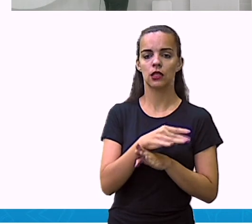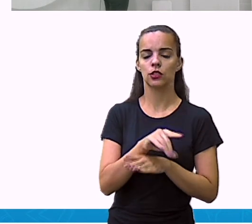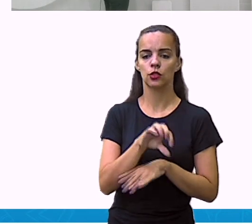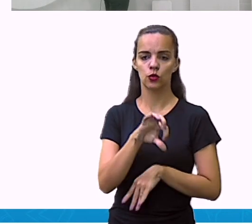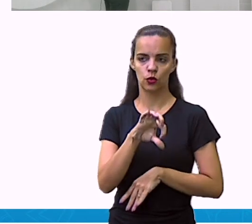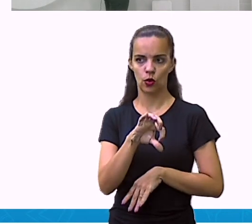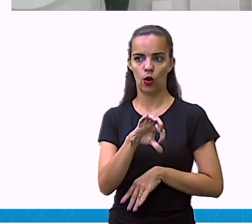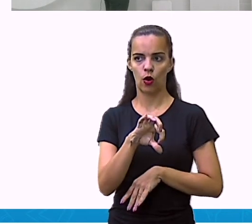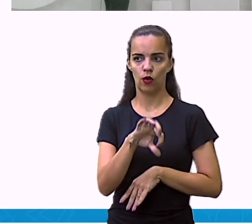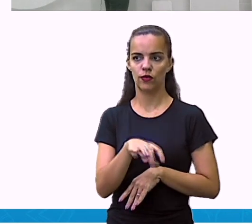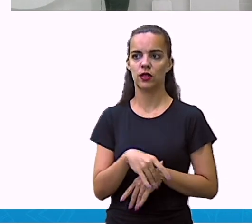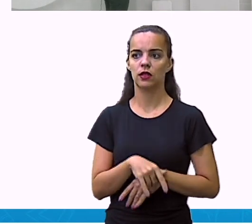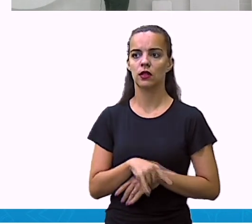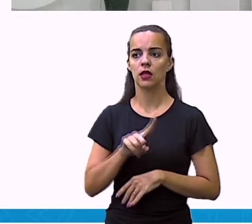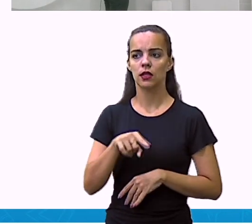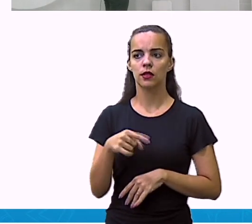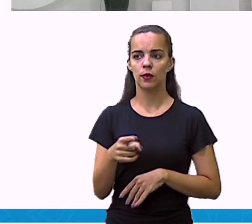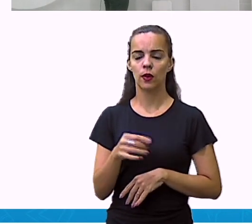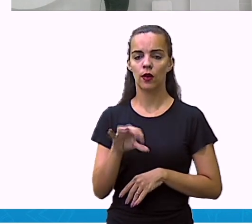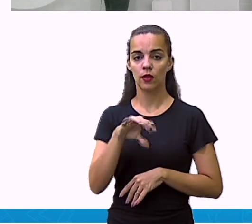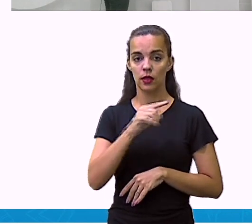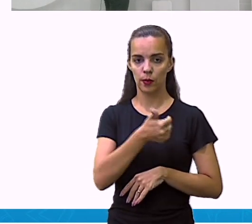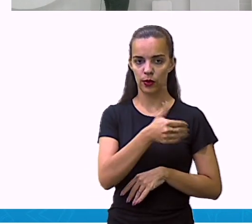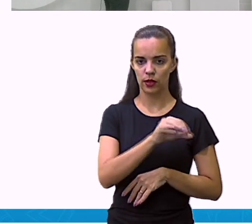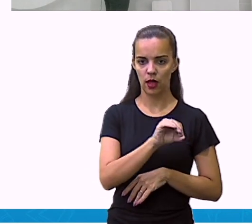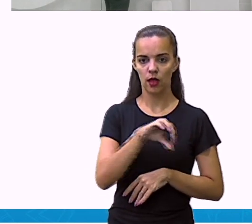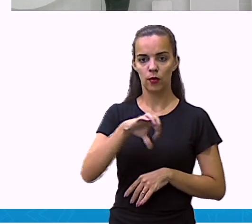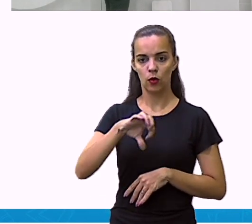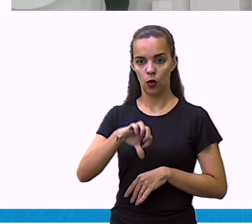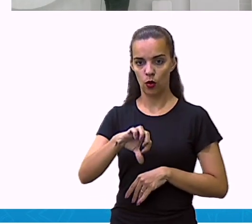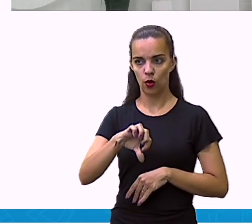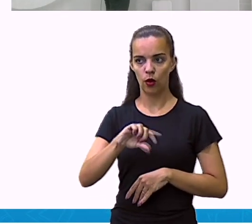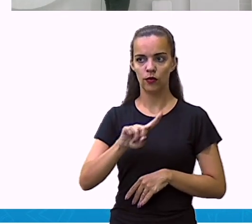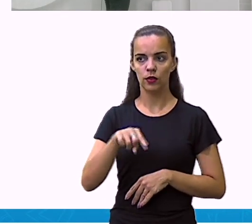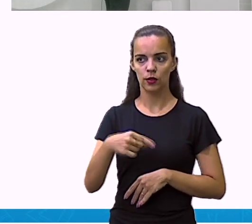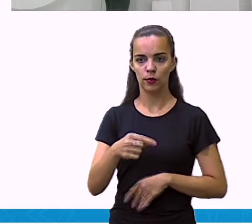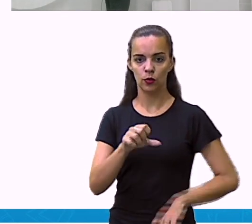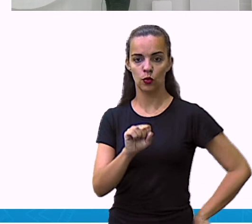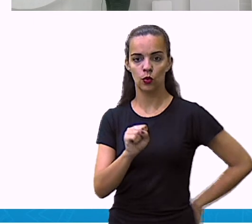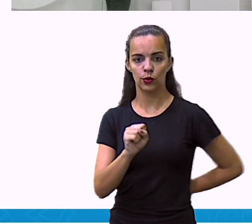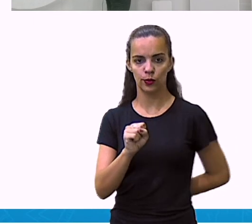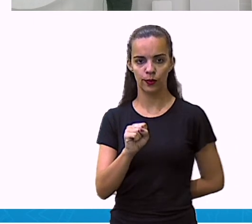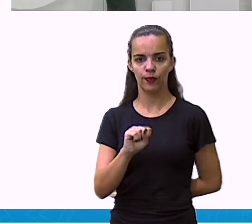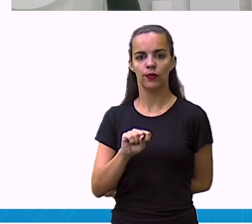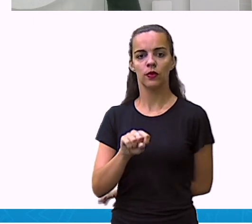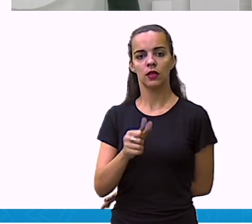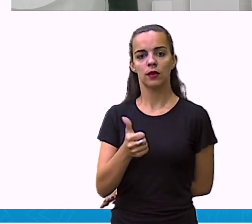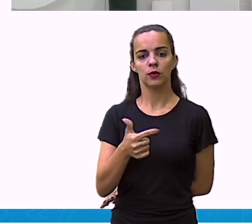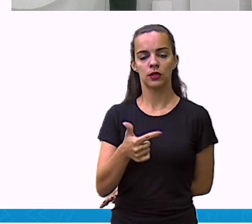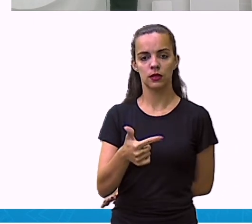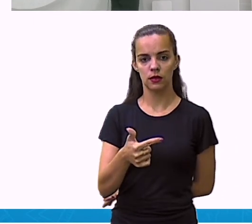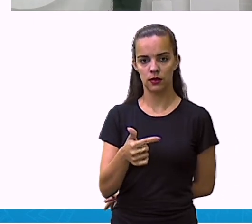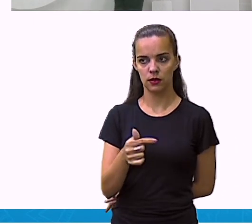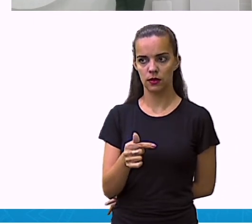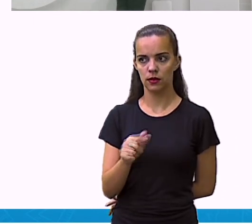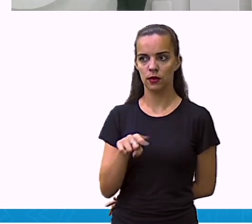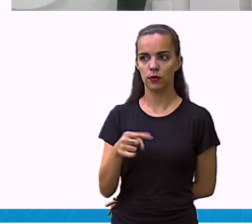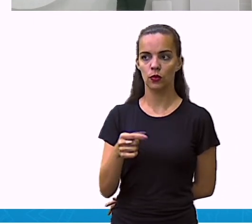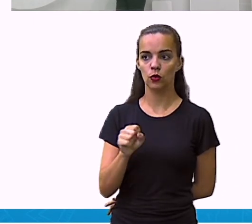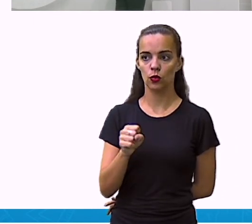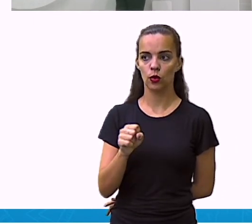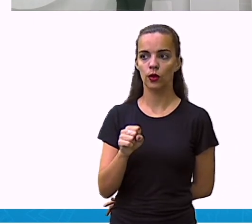9. É o do 10, é o 9. Antes do 9, o 8. Antes do